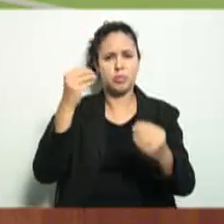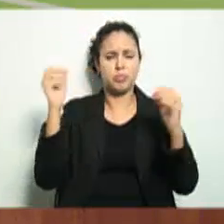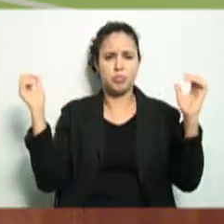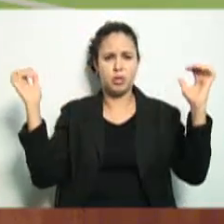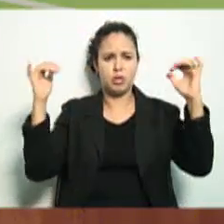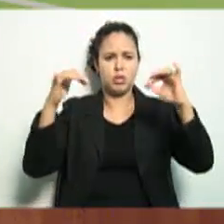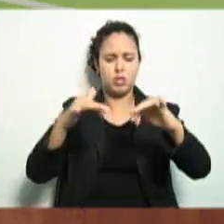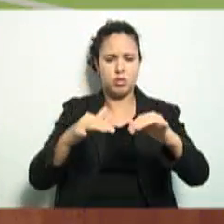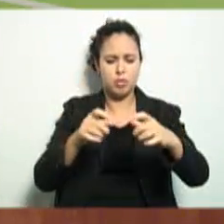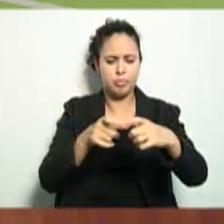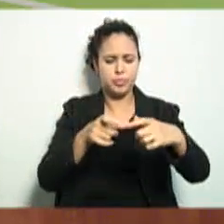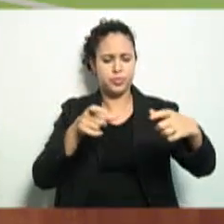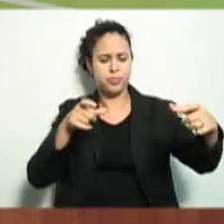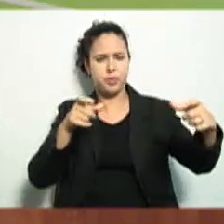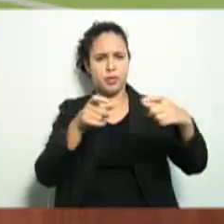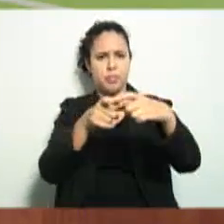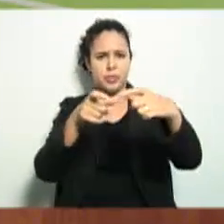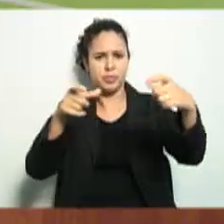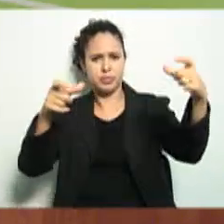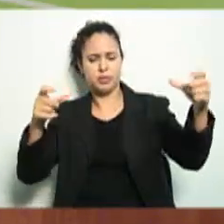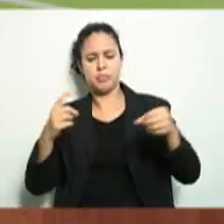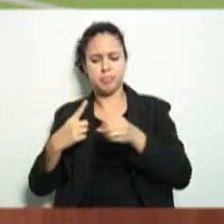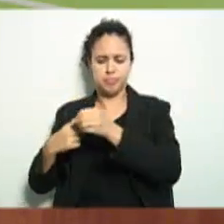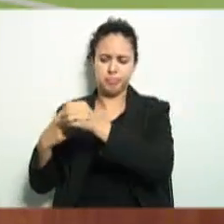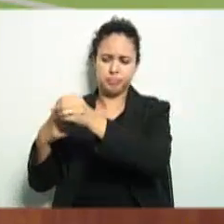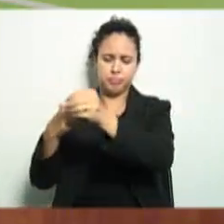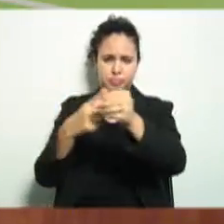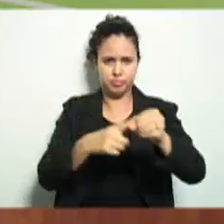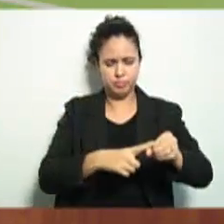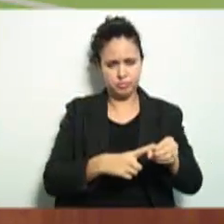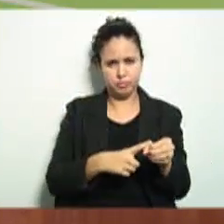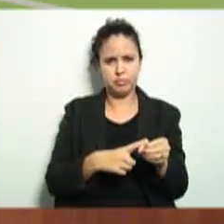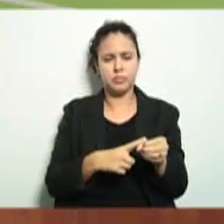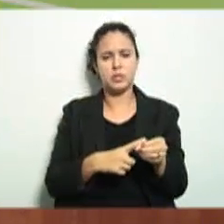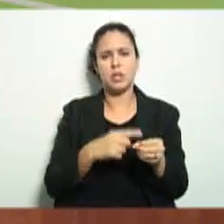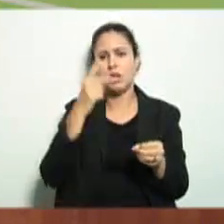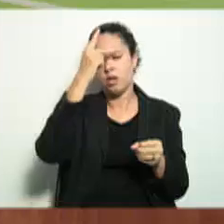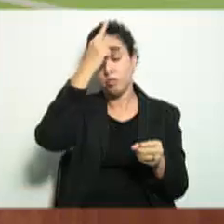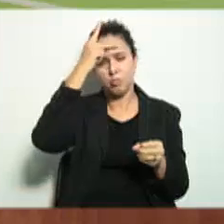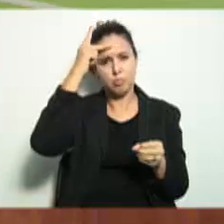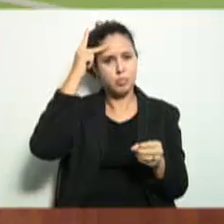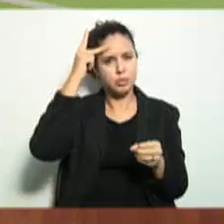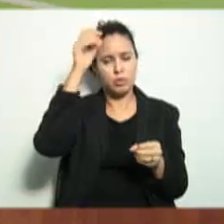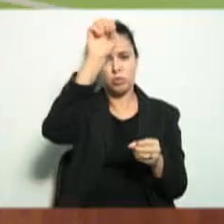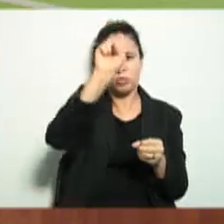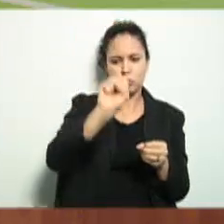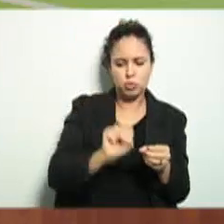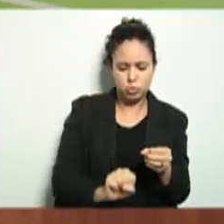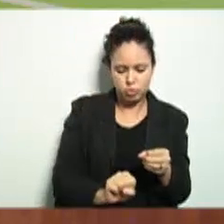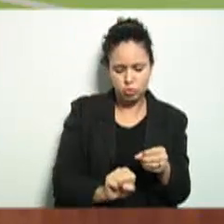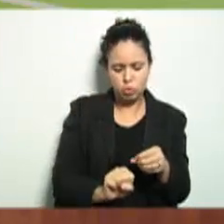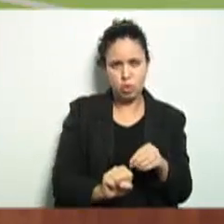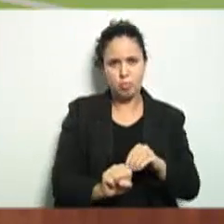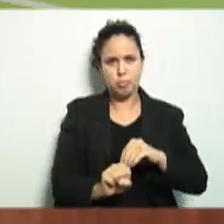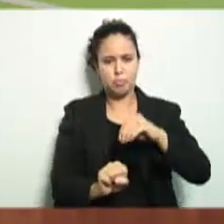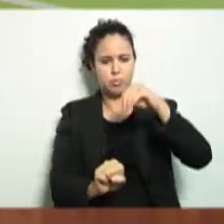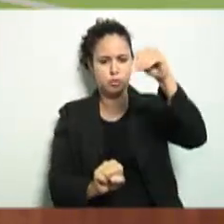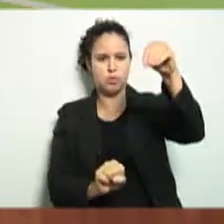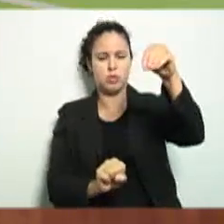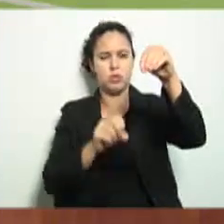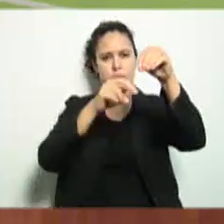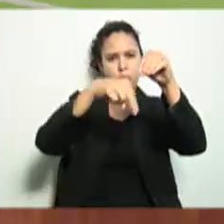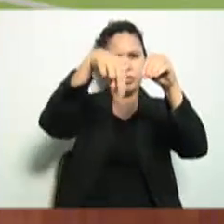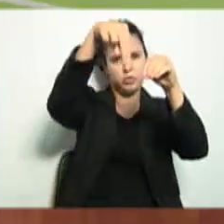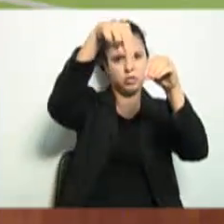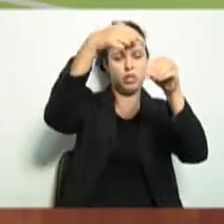veio, eu falo assim, veio principalmente ali da região sul, do Sudeste. O que